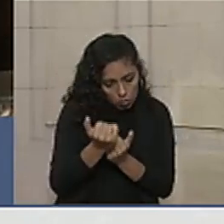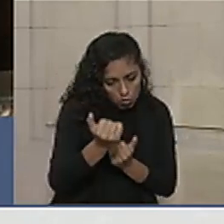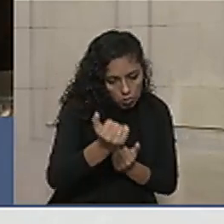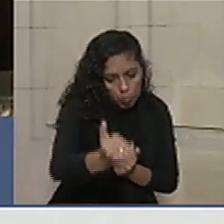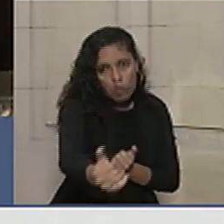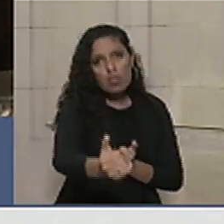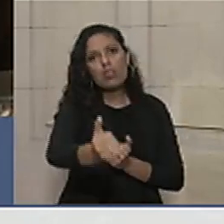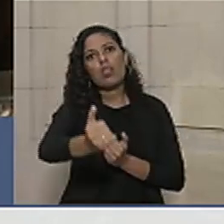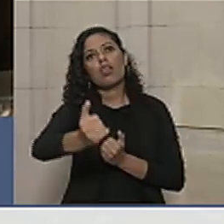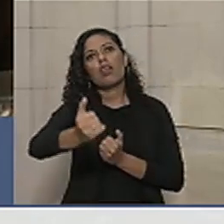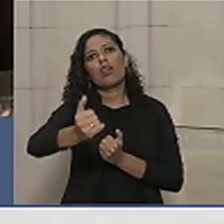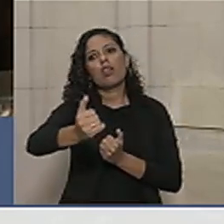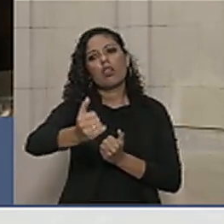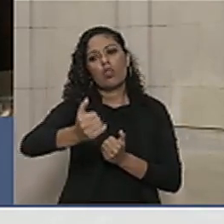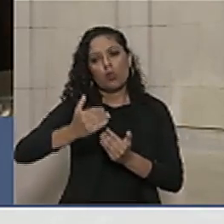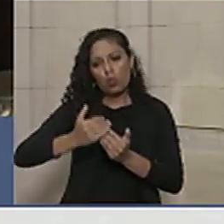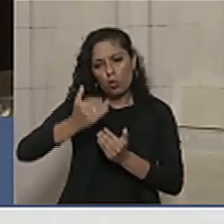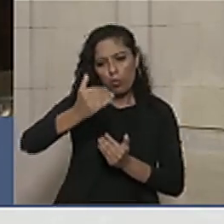no meio e no fim.